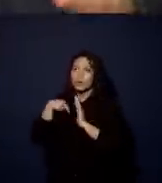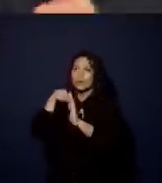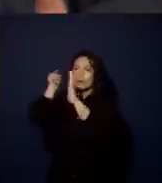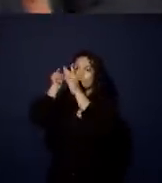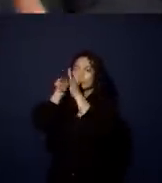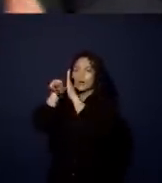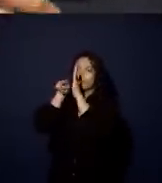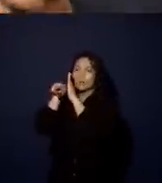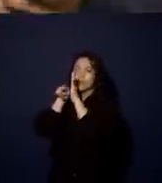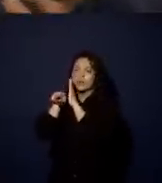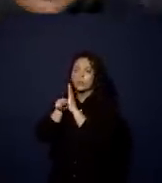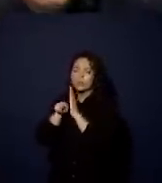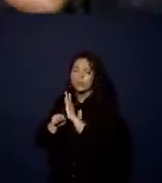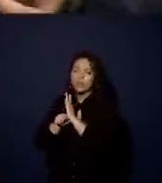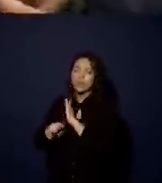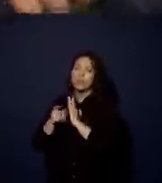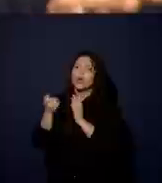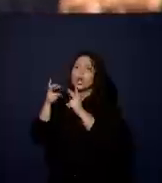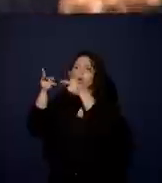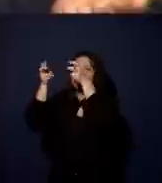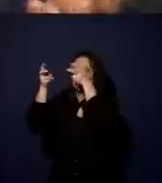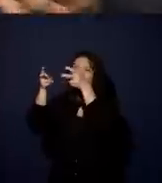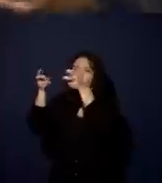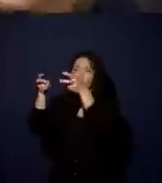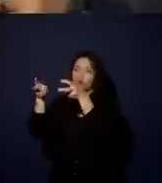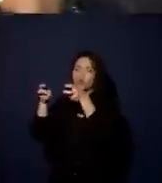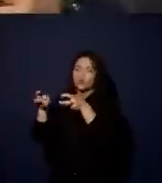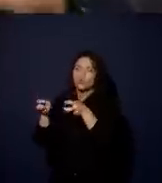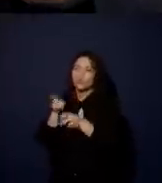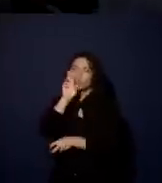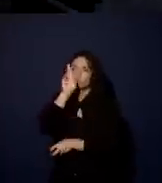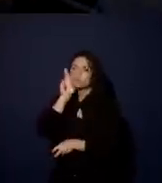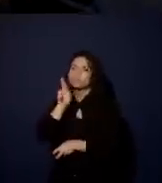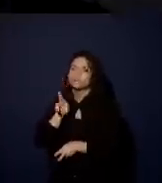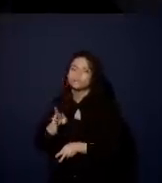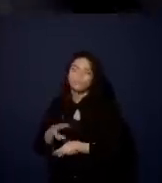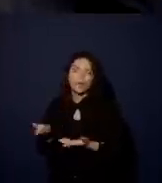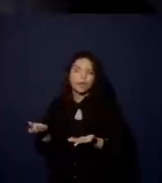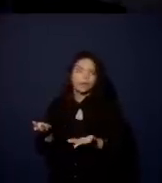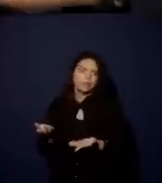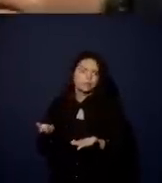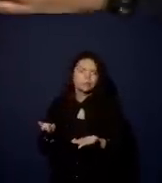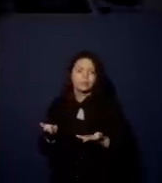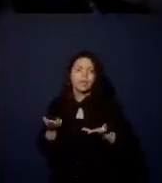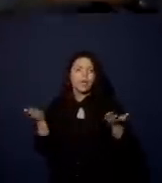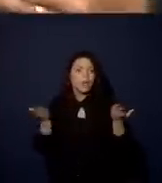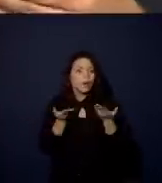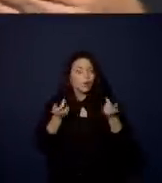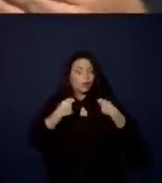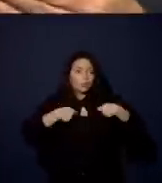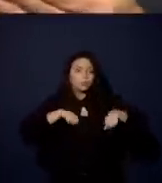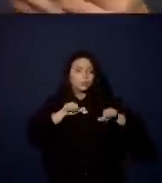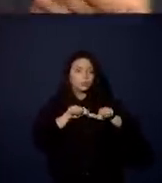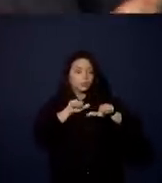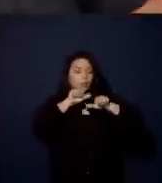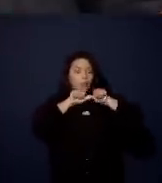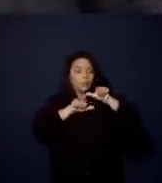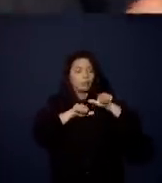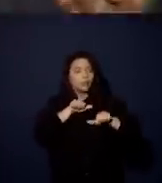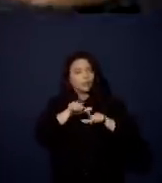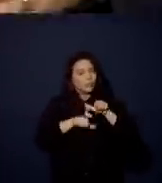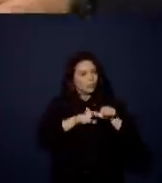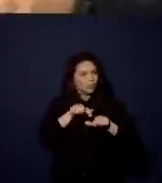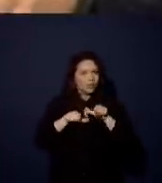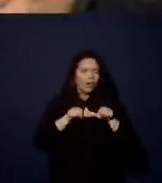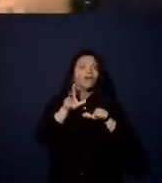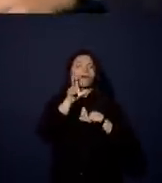vem as outras Então acho que caixa caixa então acho que assim é uma mudança relevante e que de fato